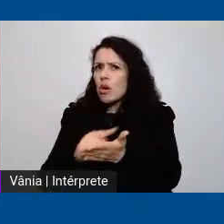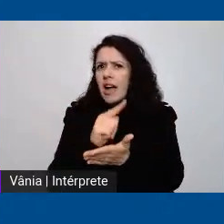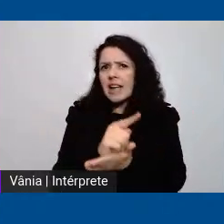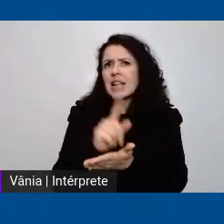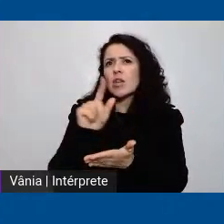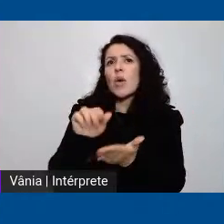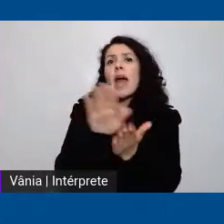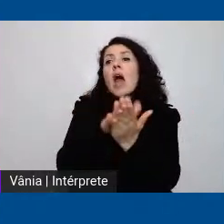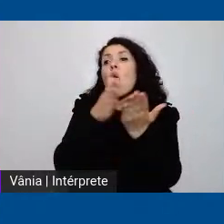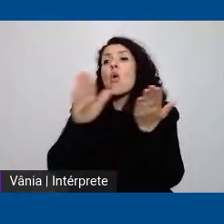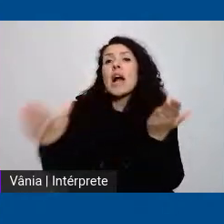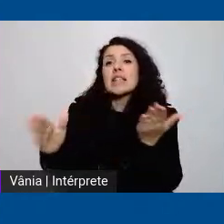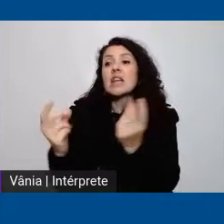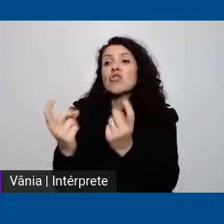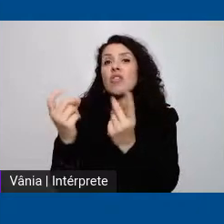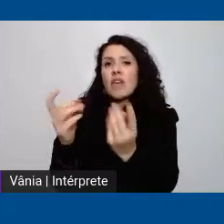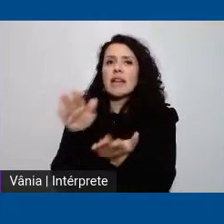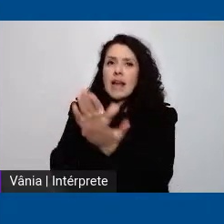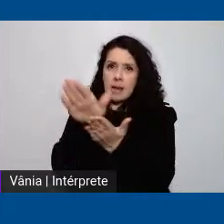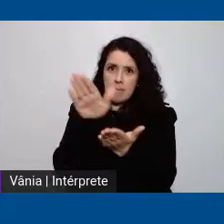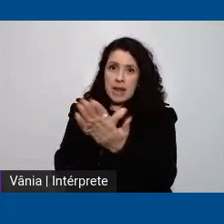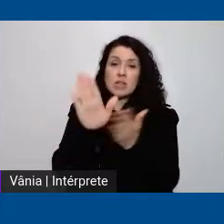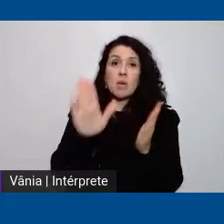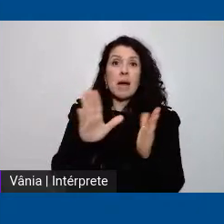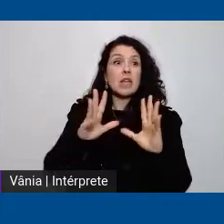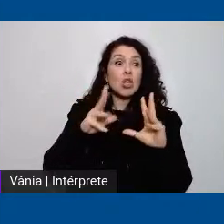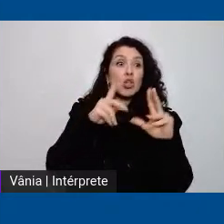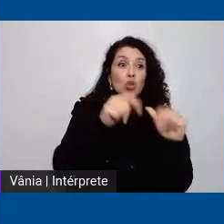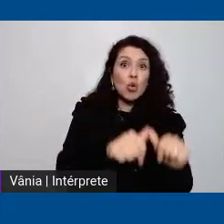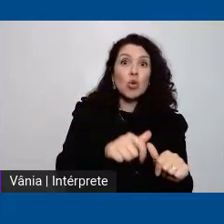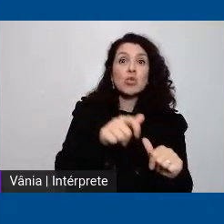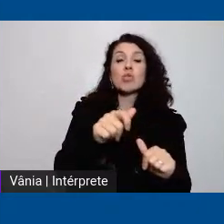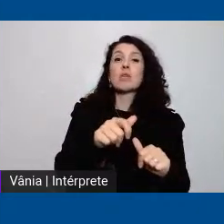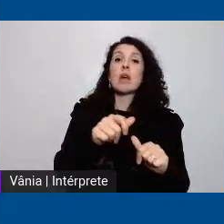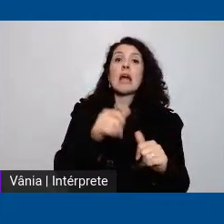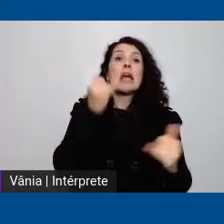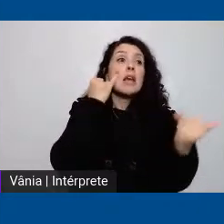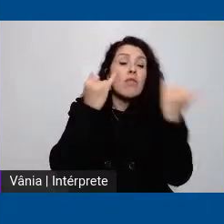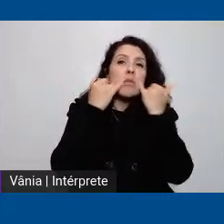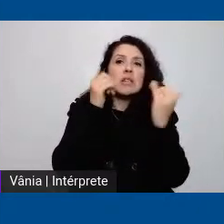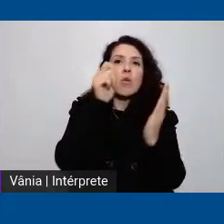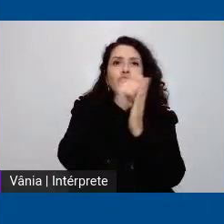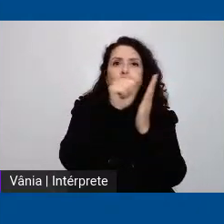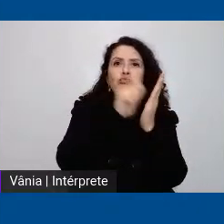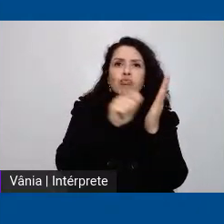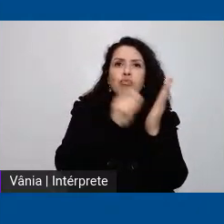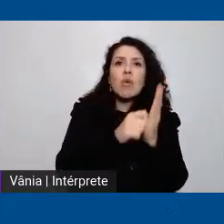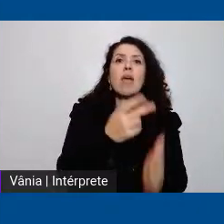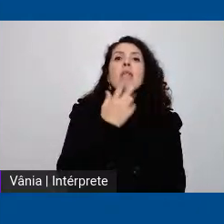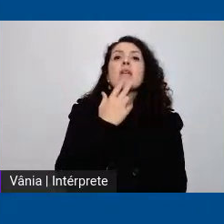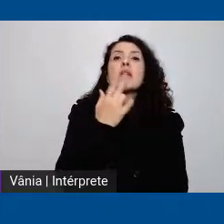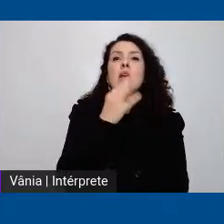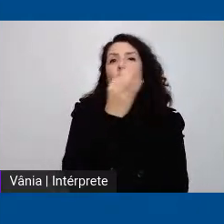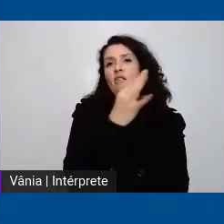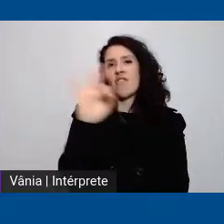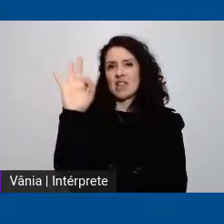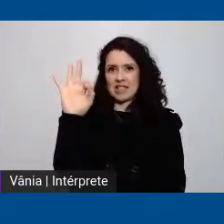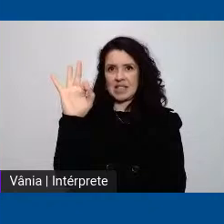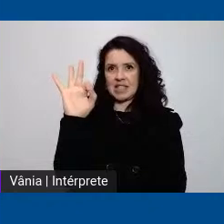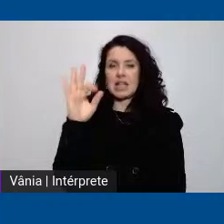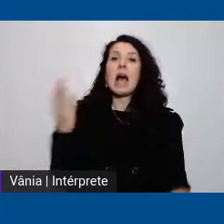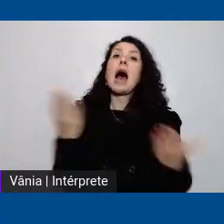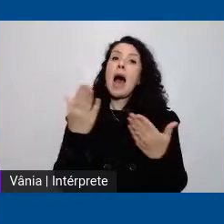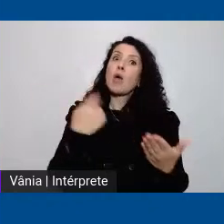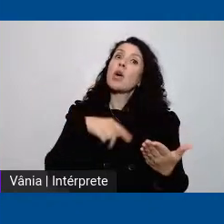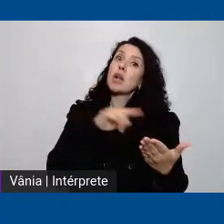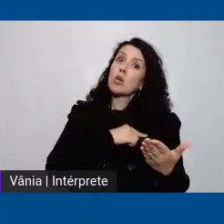catálogo de vendas que é impresso. E quase todas as anotações são em francês. Então, até agora, conseguimos a transcrição integral de